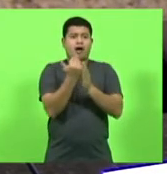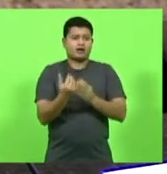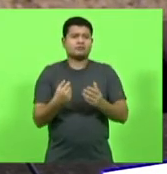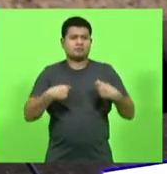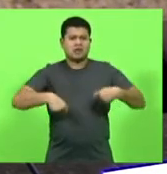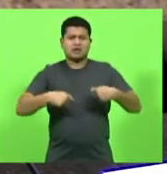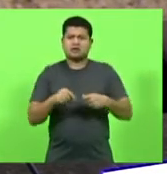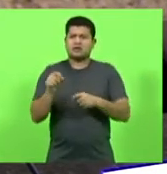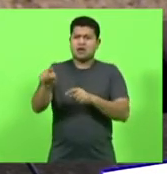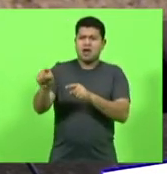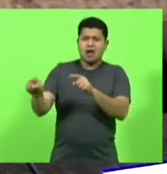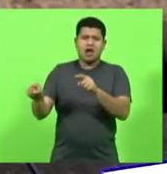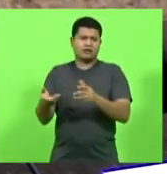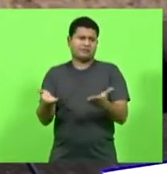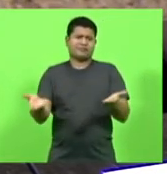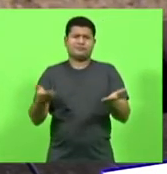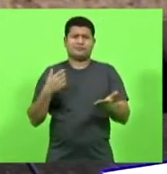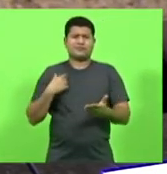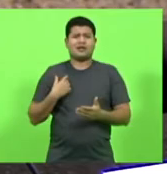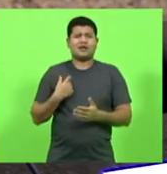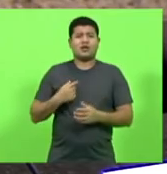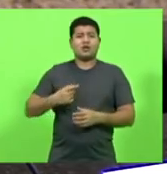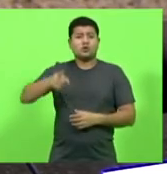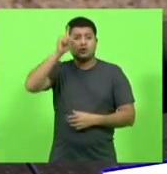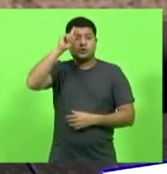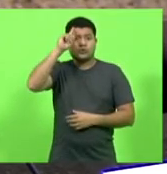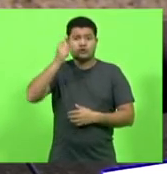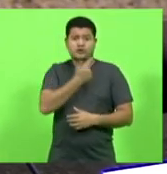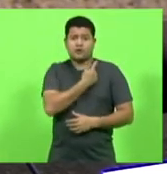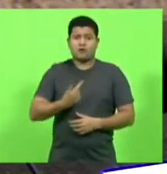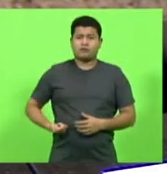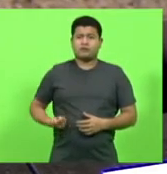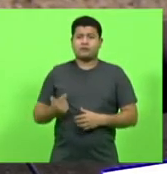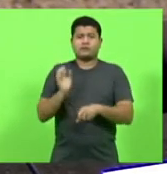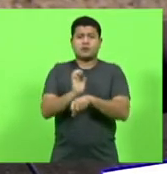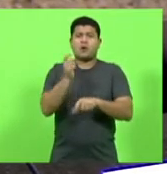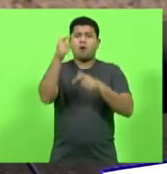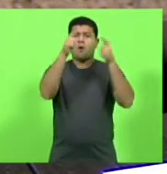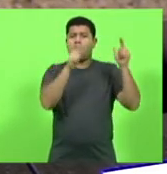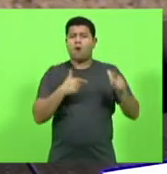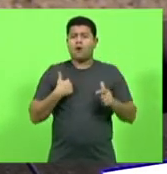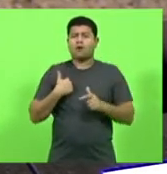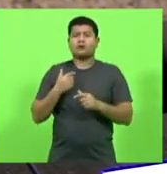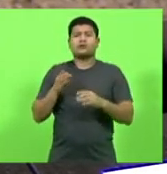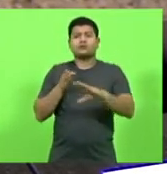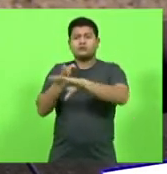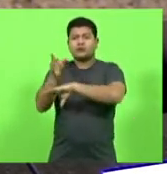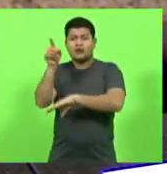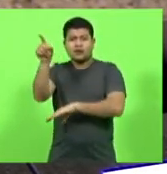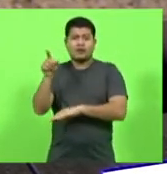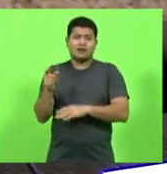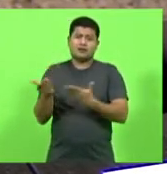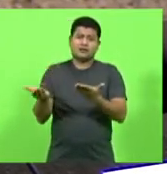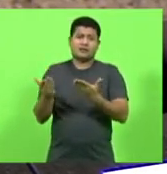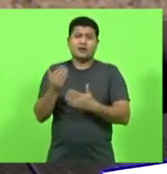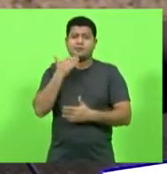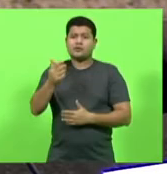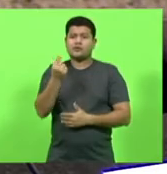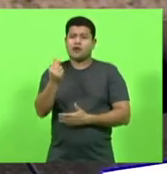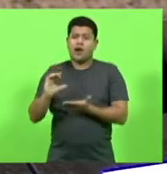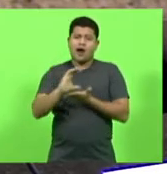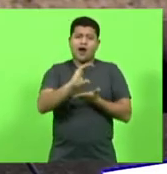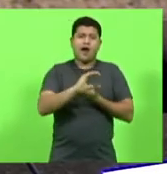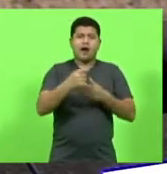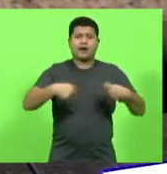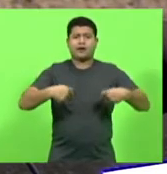lá na porta dele pedindo para investir nos seus estados. E aí vem um governador e fala, olha, não queremos, não precisa investir,